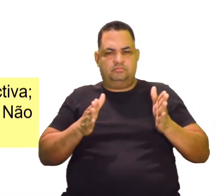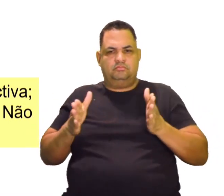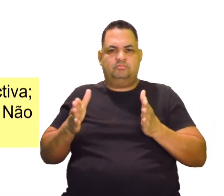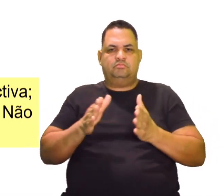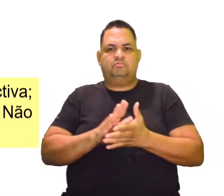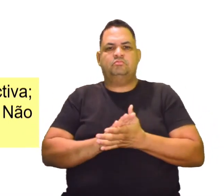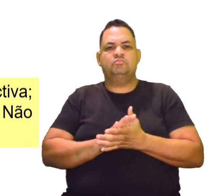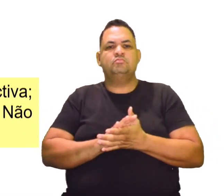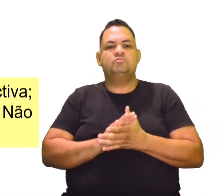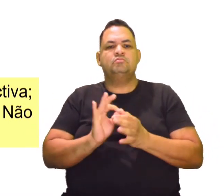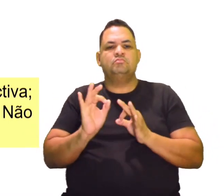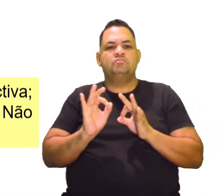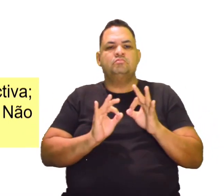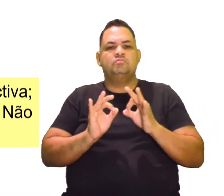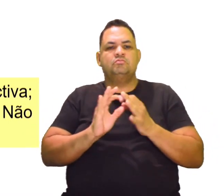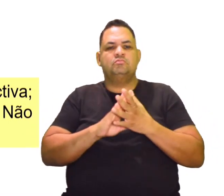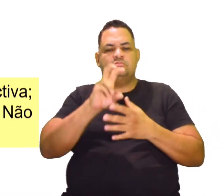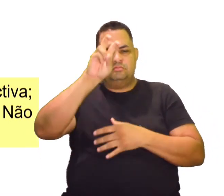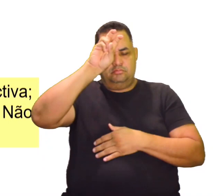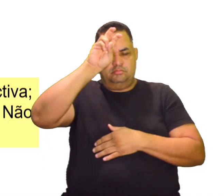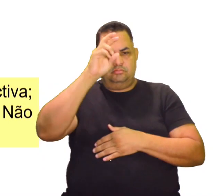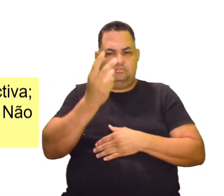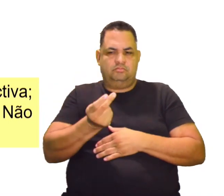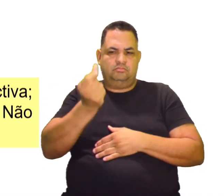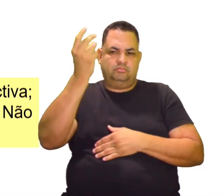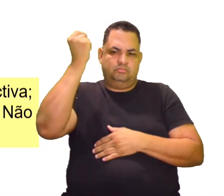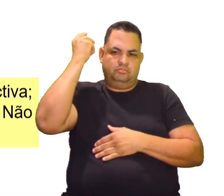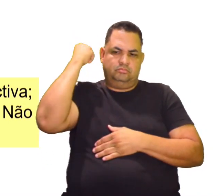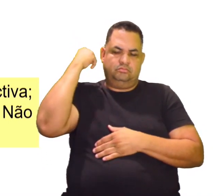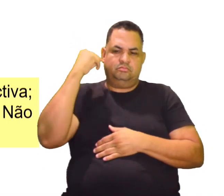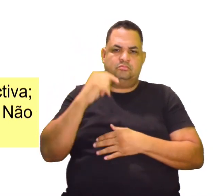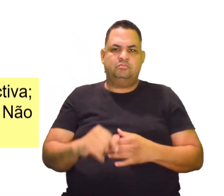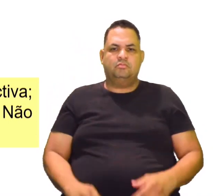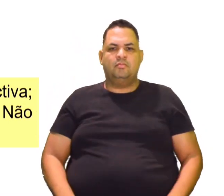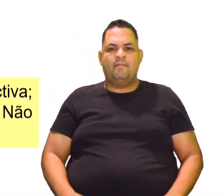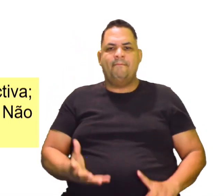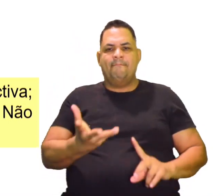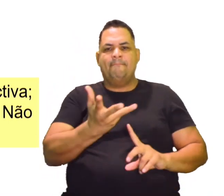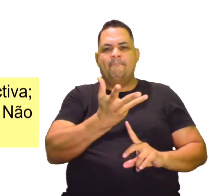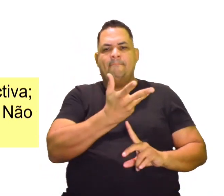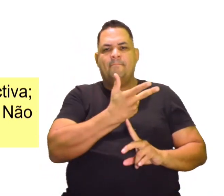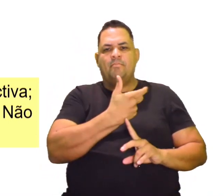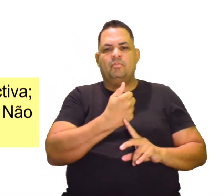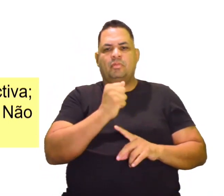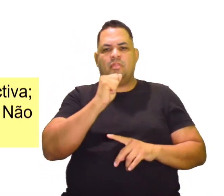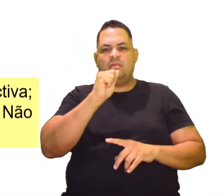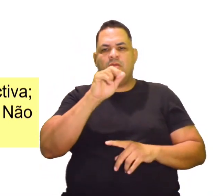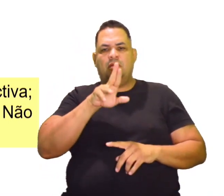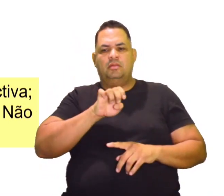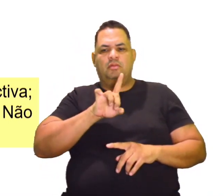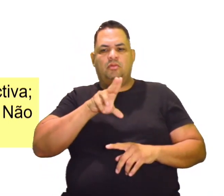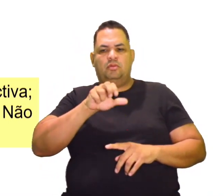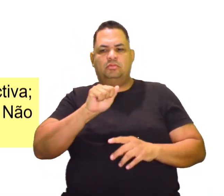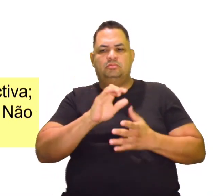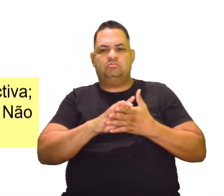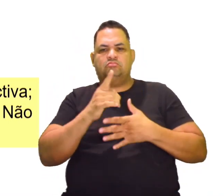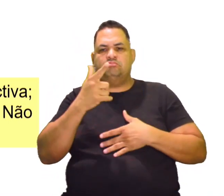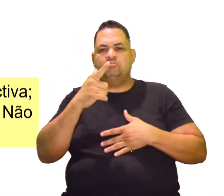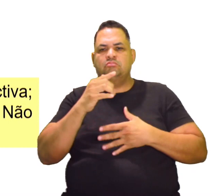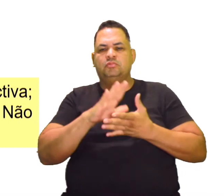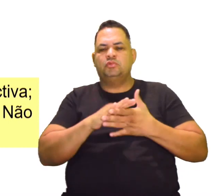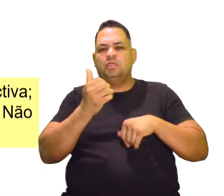do egípcio antigo. Então, uma arte anônima, porque não havia a figura do